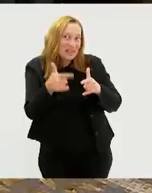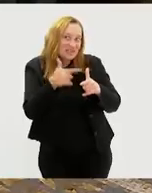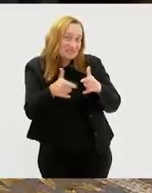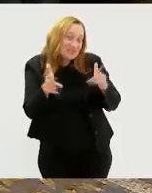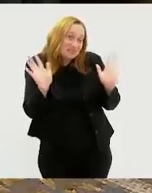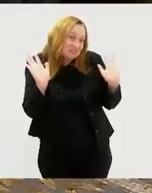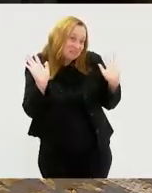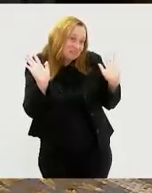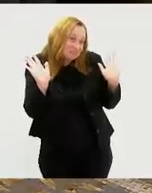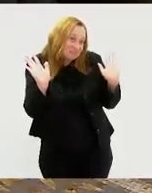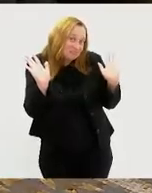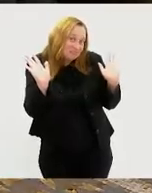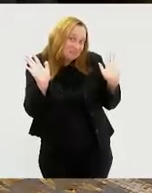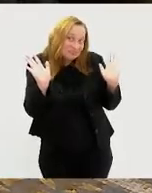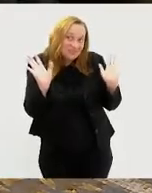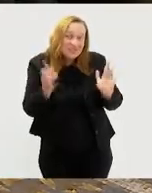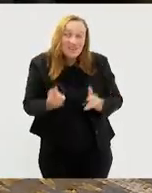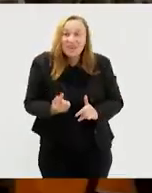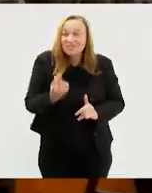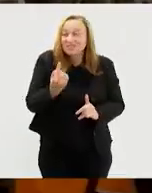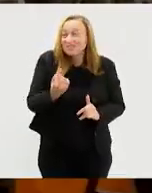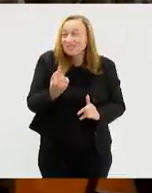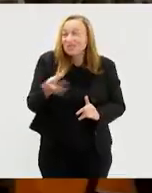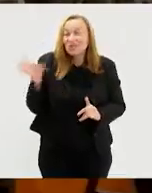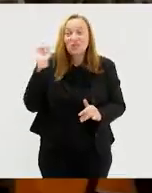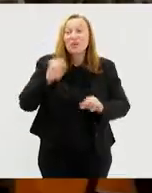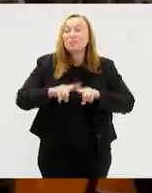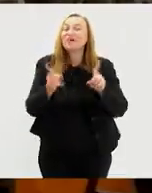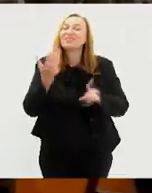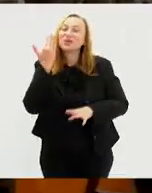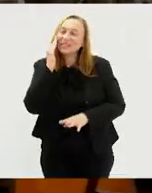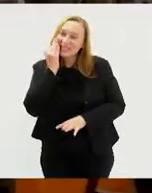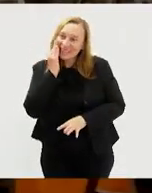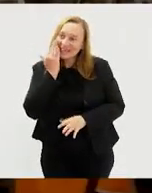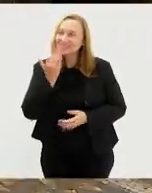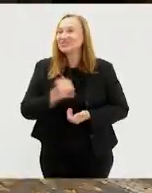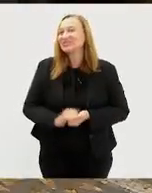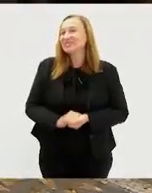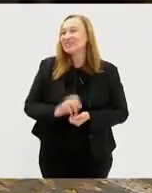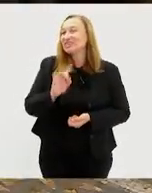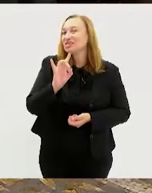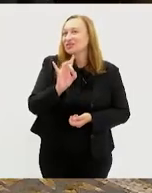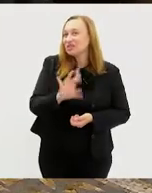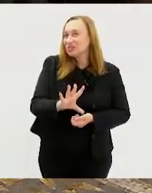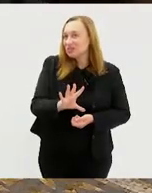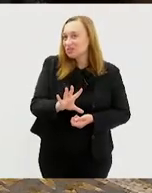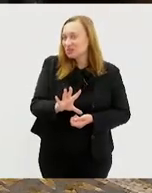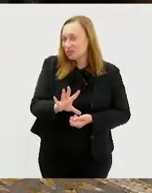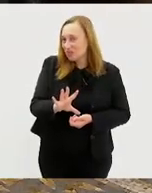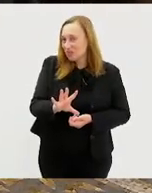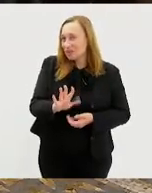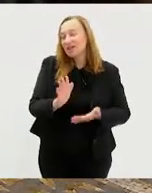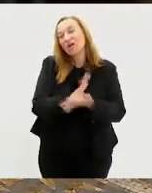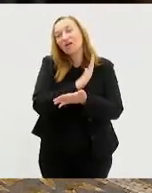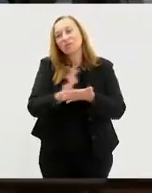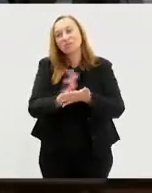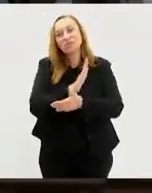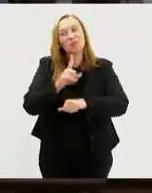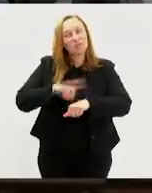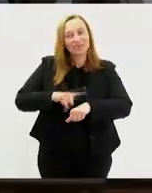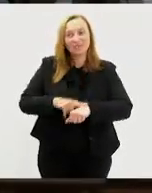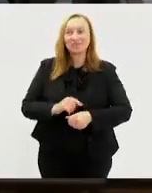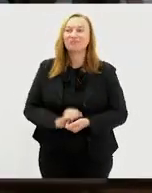auditivo é a única forma mas eu entendo que isso é só na excepcionalidade excepcionalidade